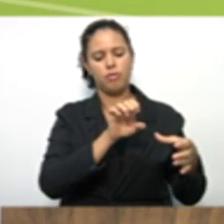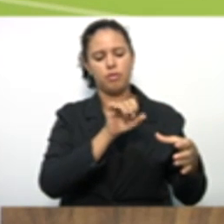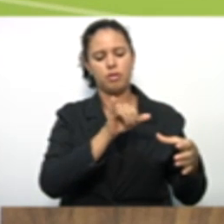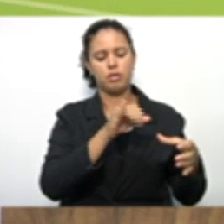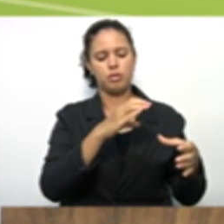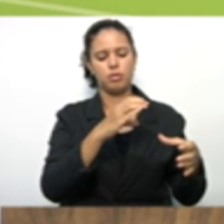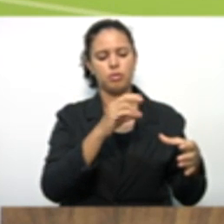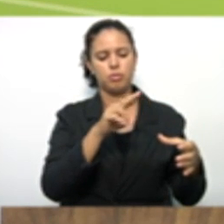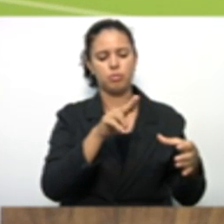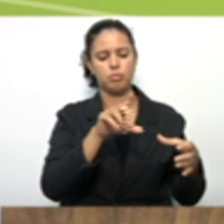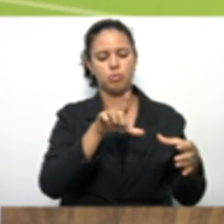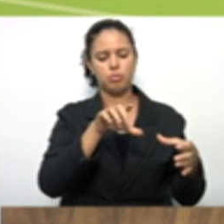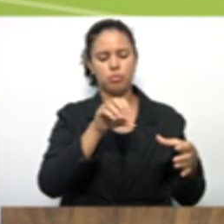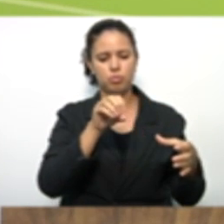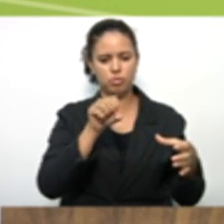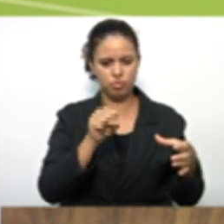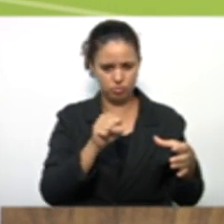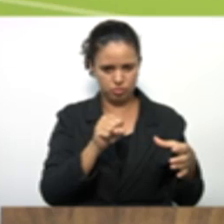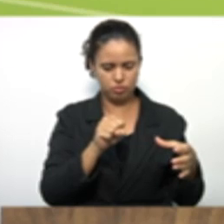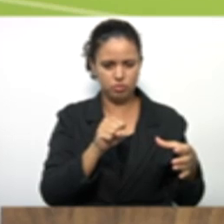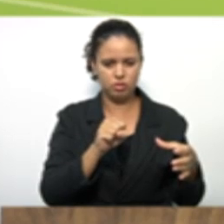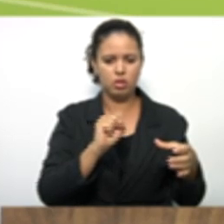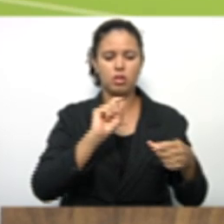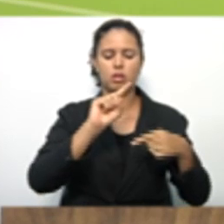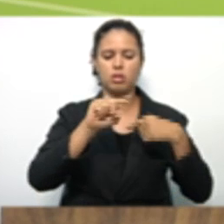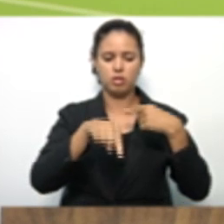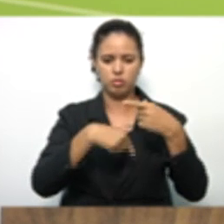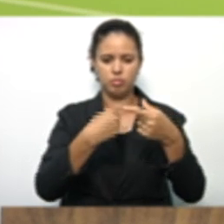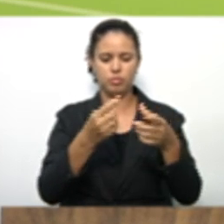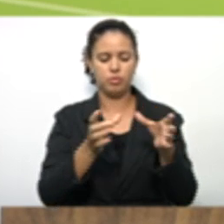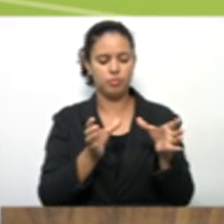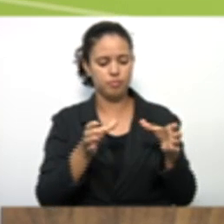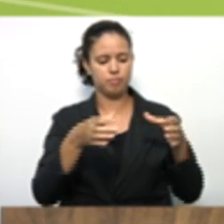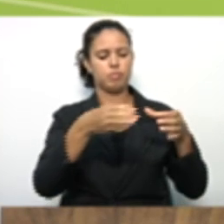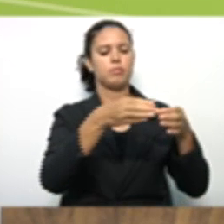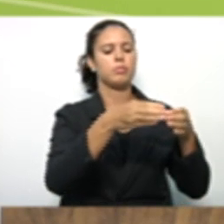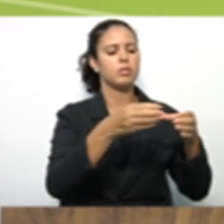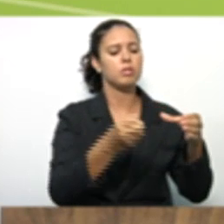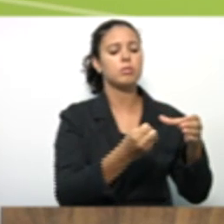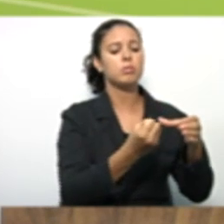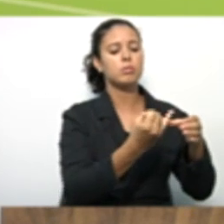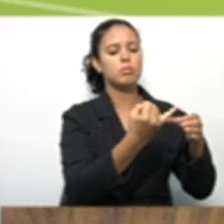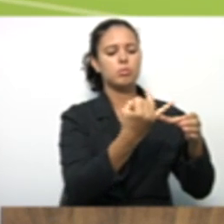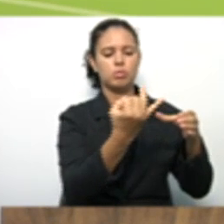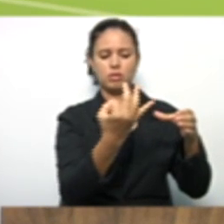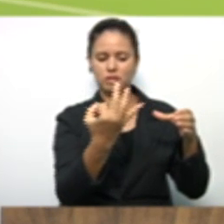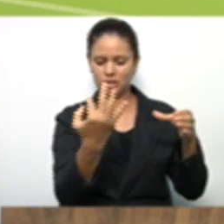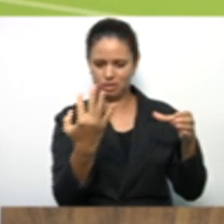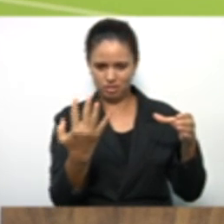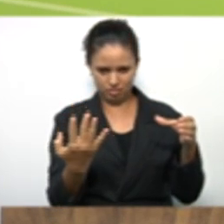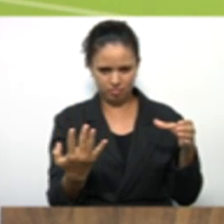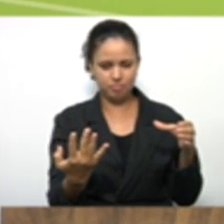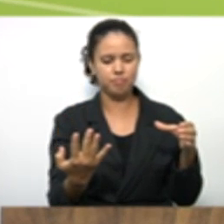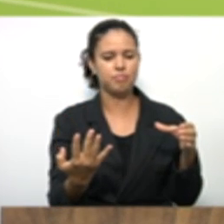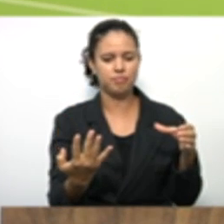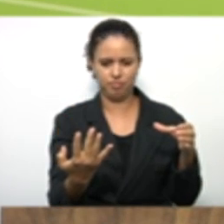parte qualitativa. Quando nós damos um valor para cada para o grupo desses, essa é a parte